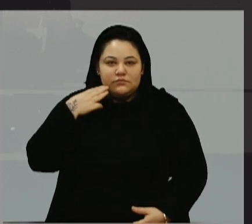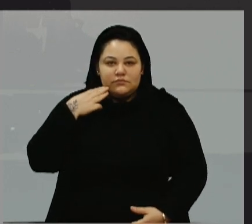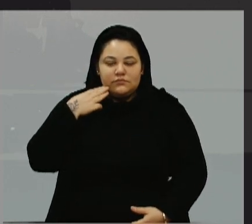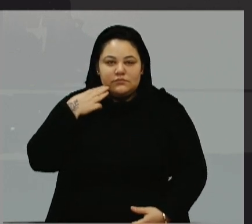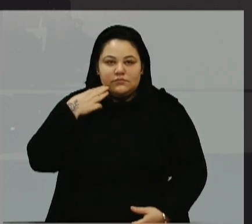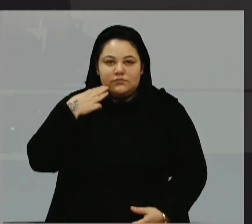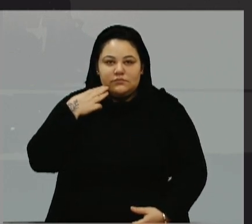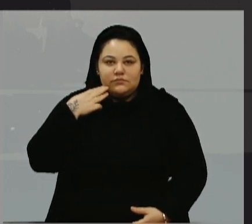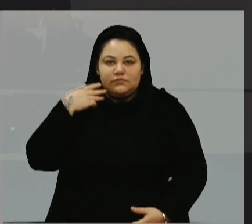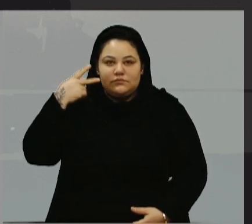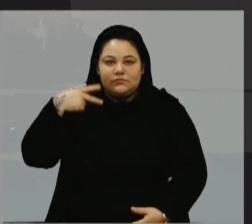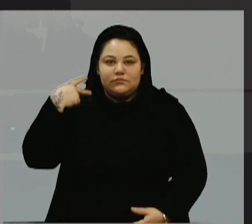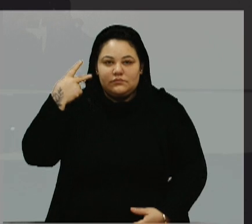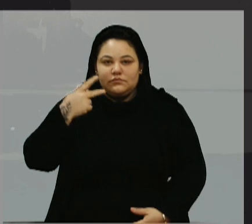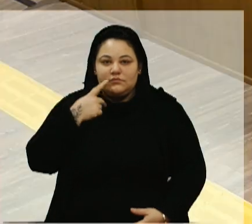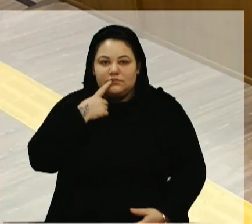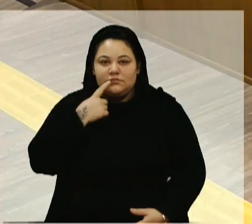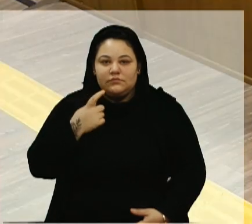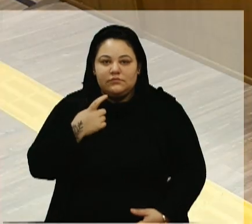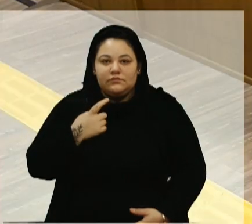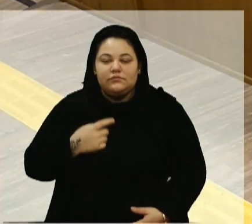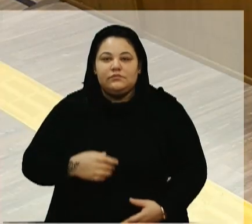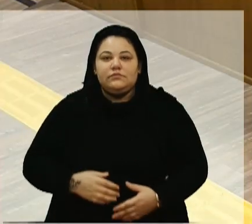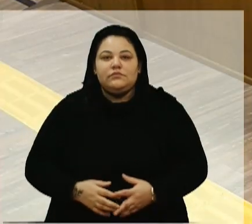vereadora Rose Frigieri.